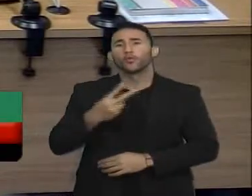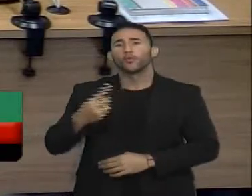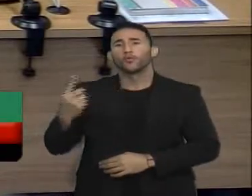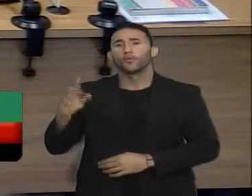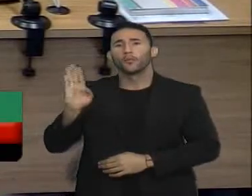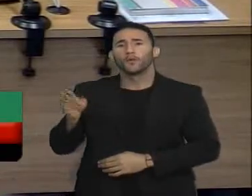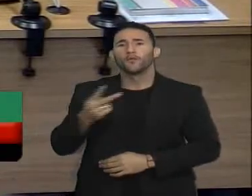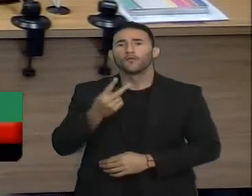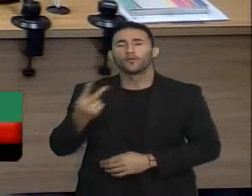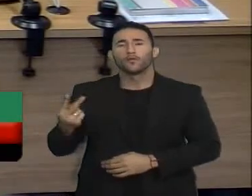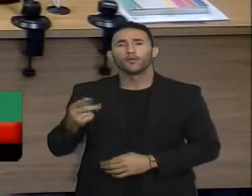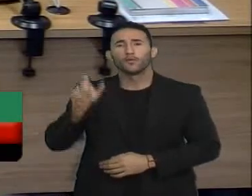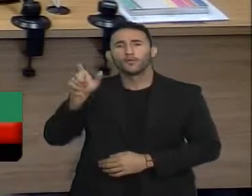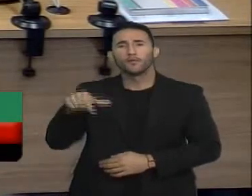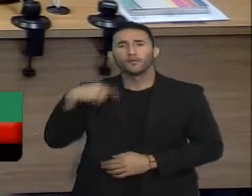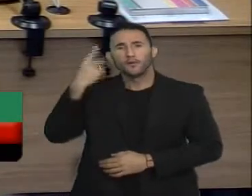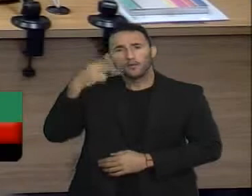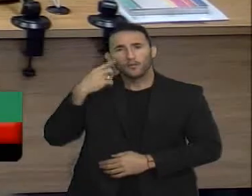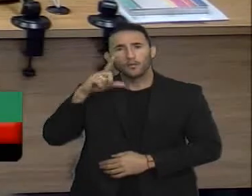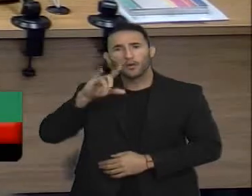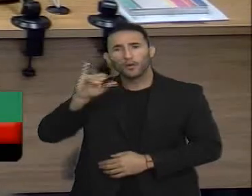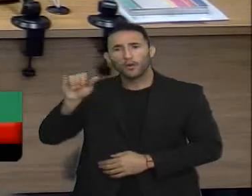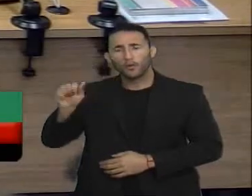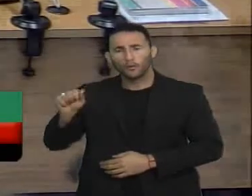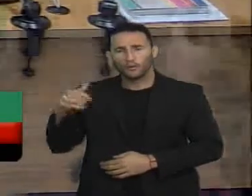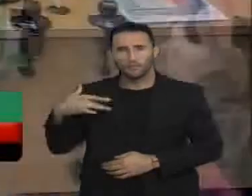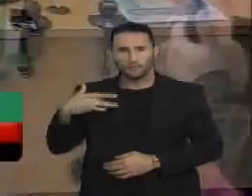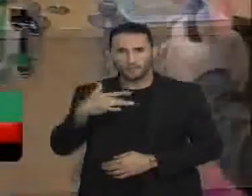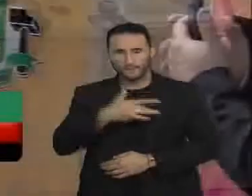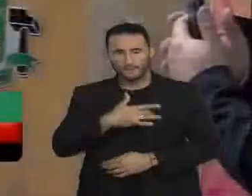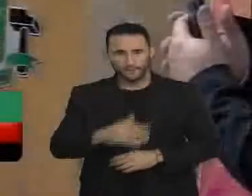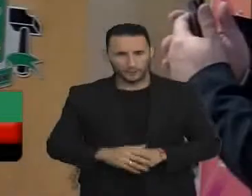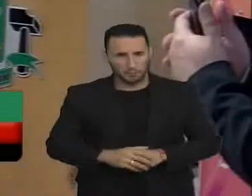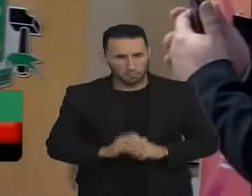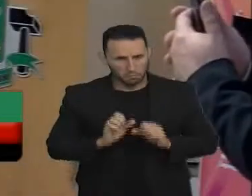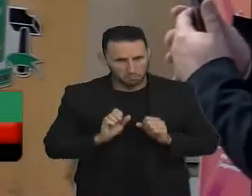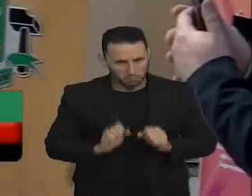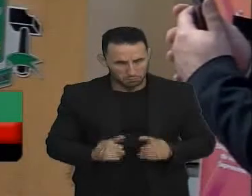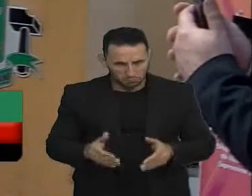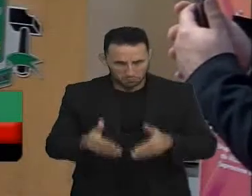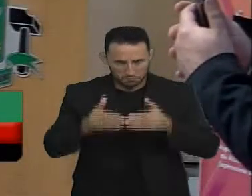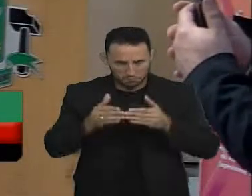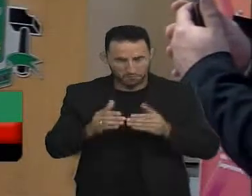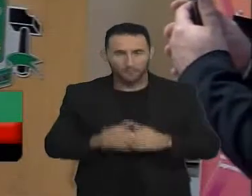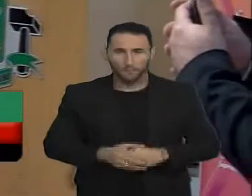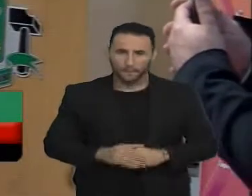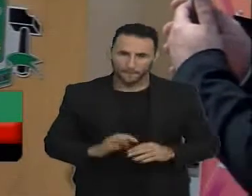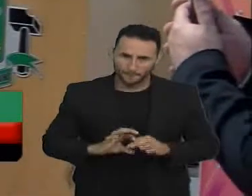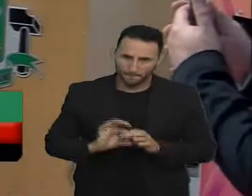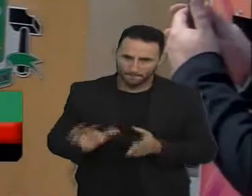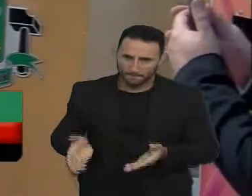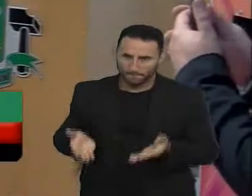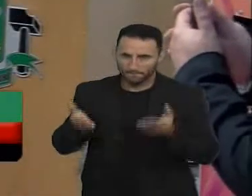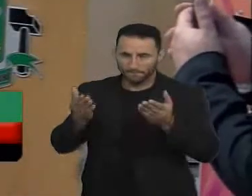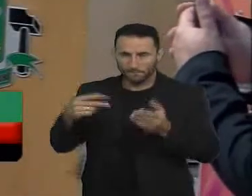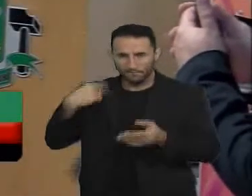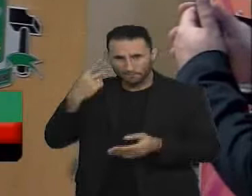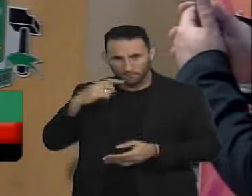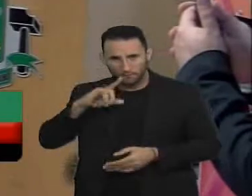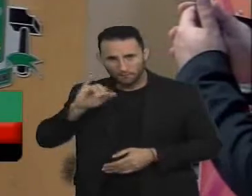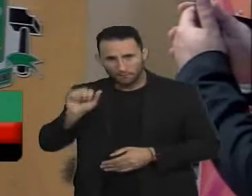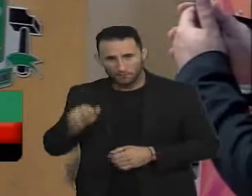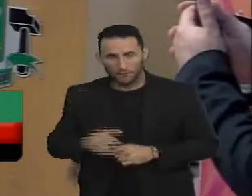221/22, de autoria da vereadora Lúcia da Saúde. Questão de ordem. Questão de ordem, vereadora Lúcia. Para